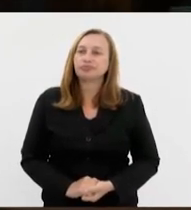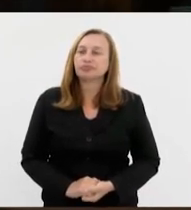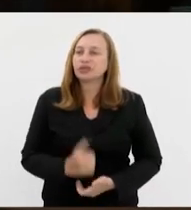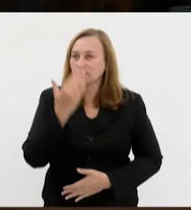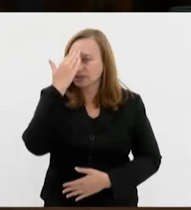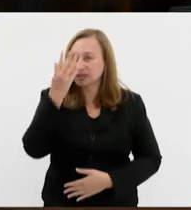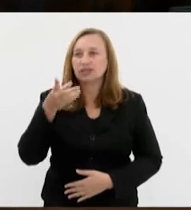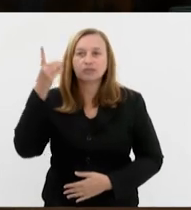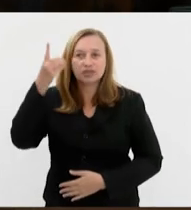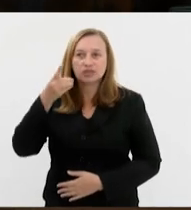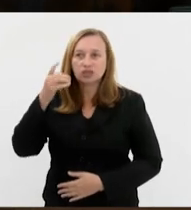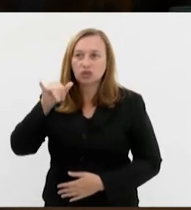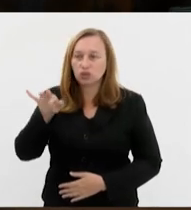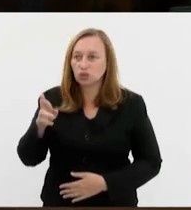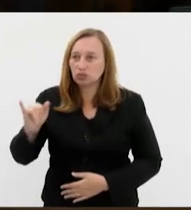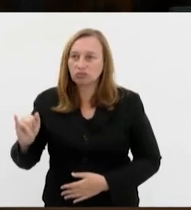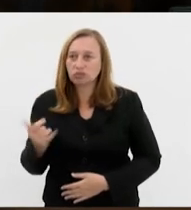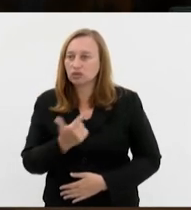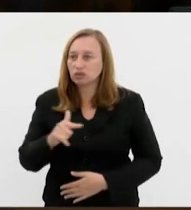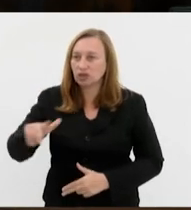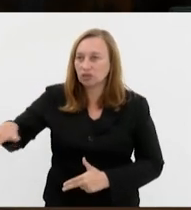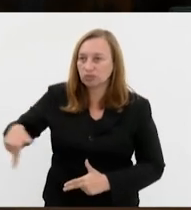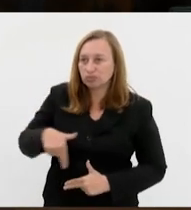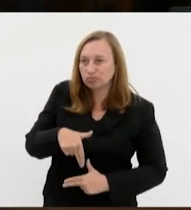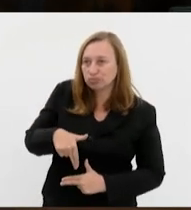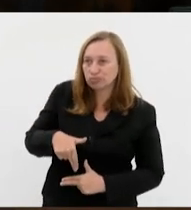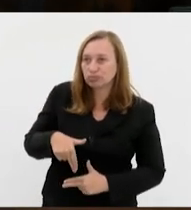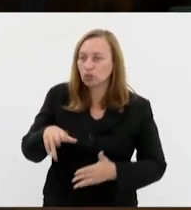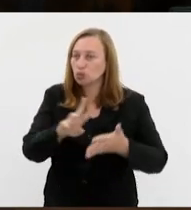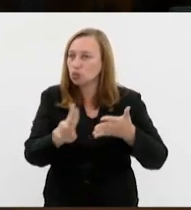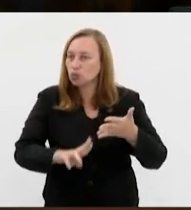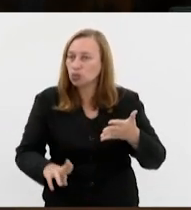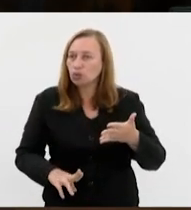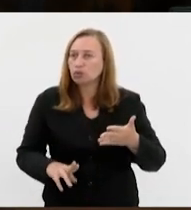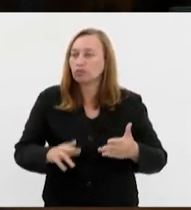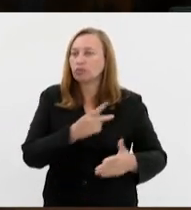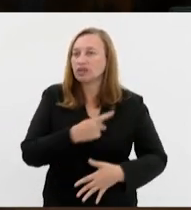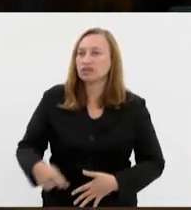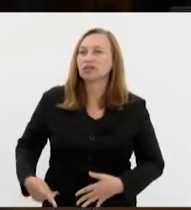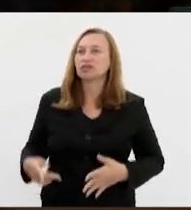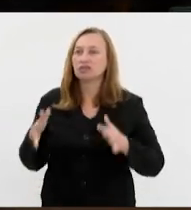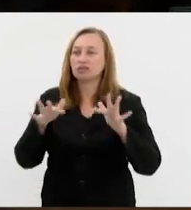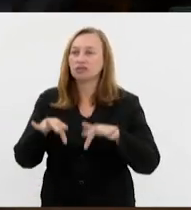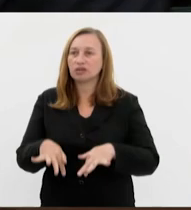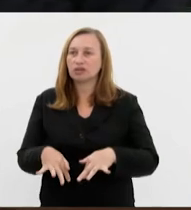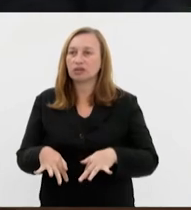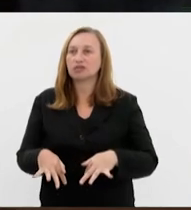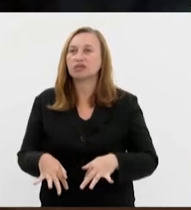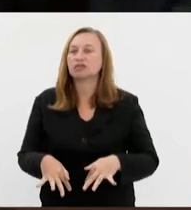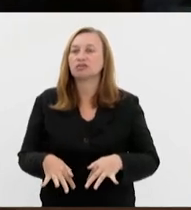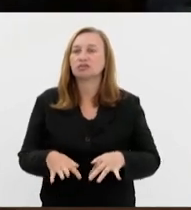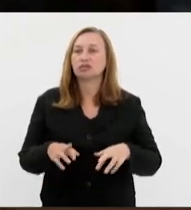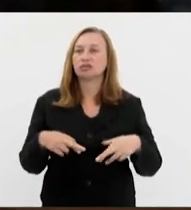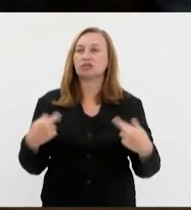Obrigado, deputado Yuri. Não havendo mais orador inscrito, a presidência encerra a presente sessão.